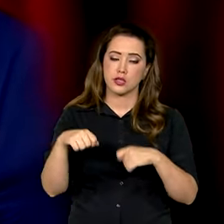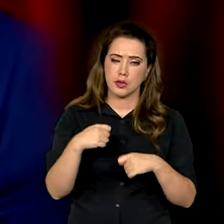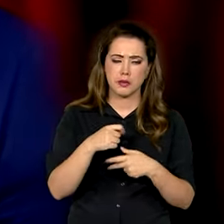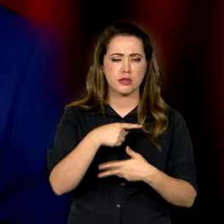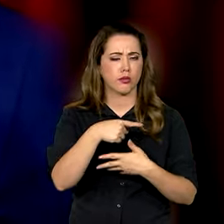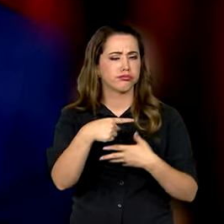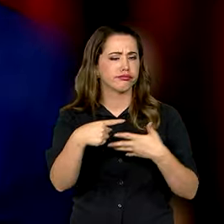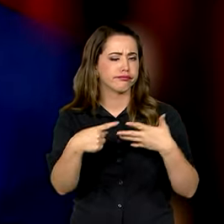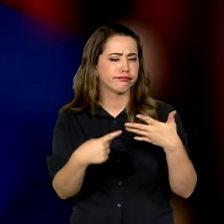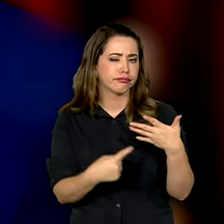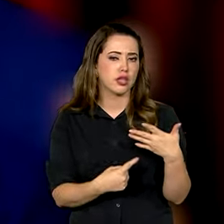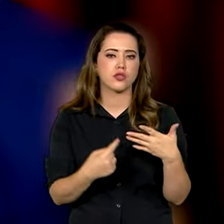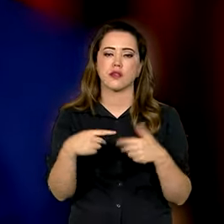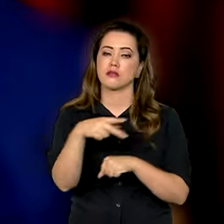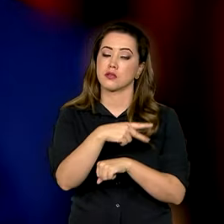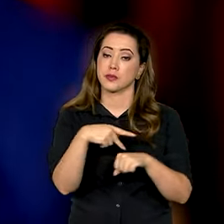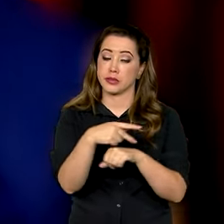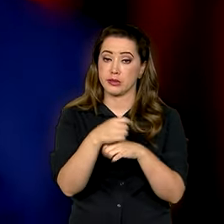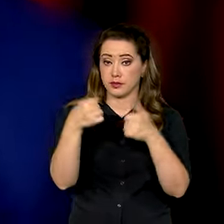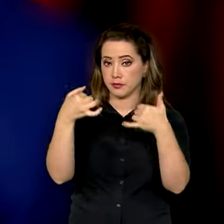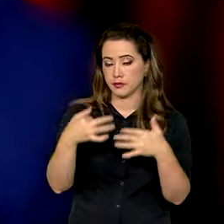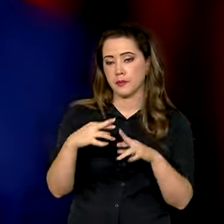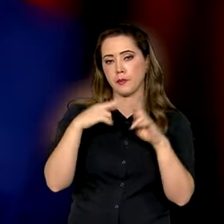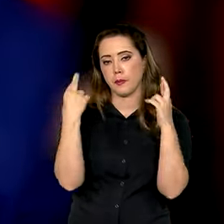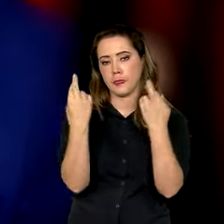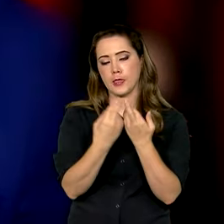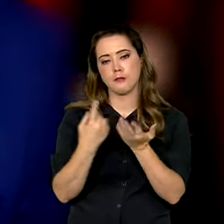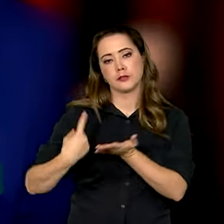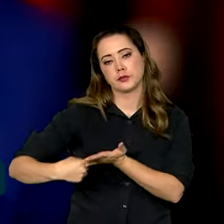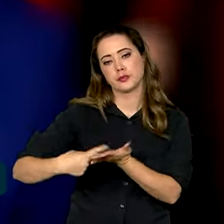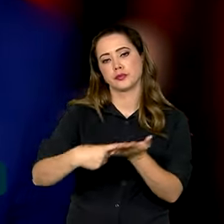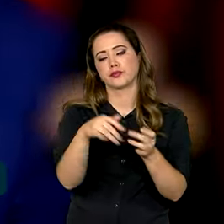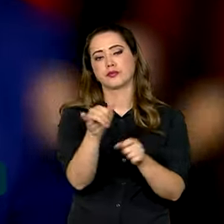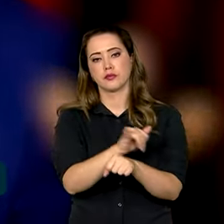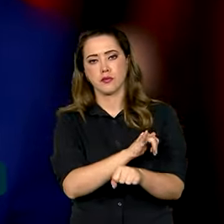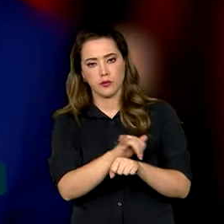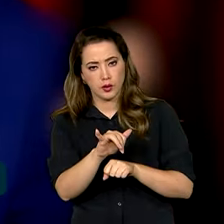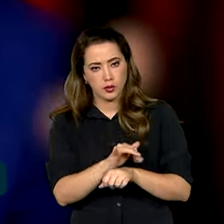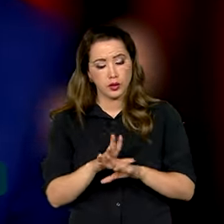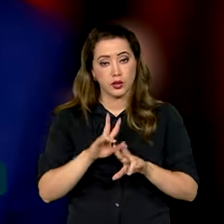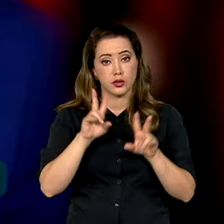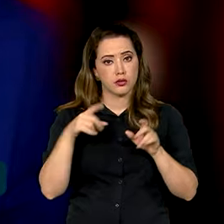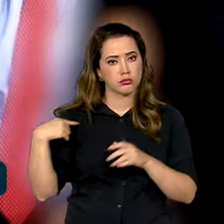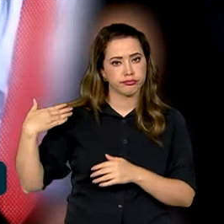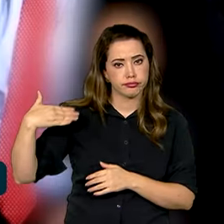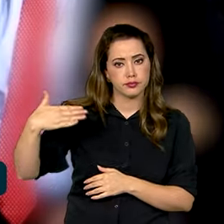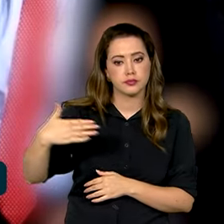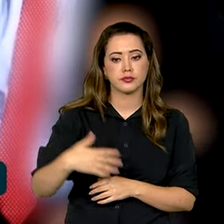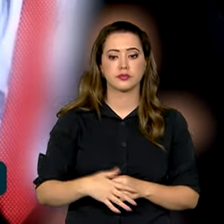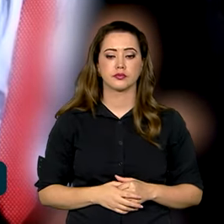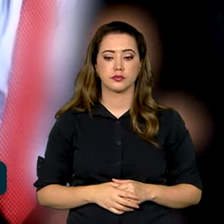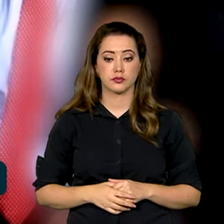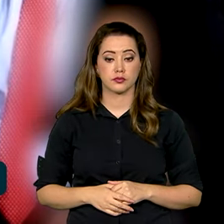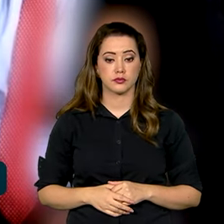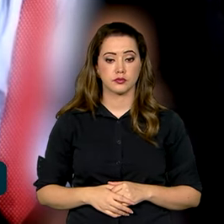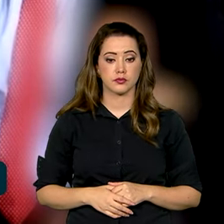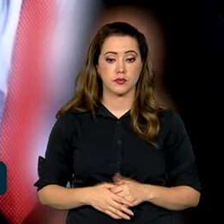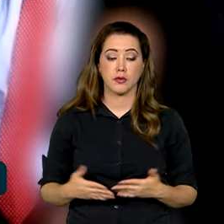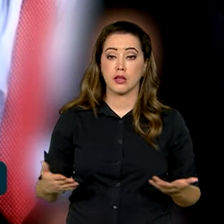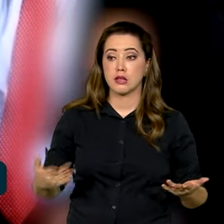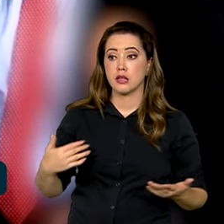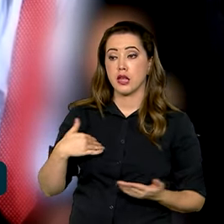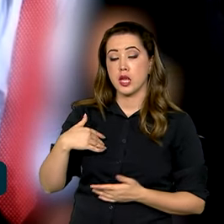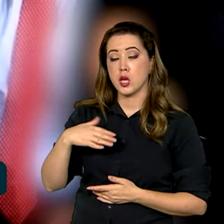Doha, Dubai e Berlim e citou reuniões e parcerias estratégicas firmadas nos últimos dias. Eu, por exemplo,